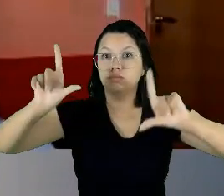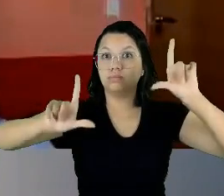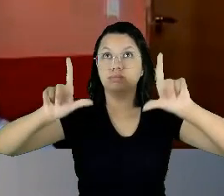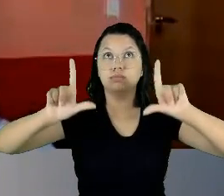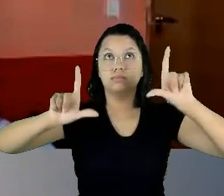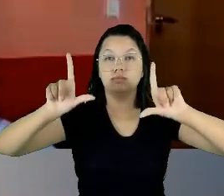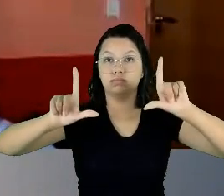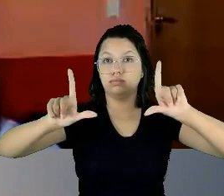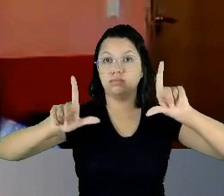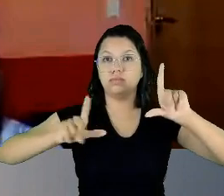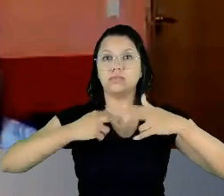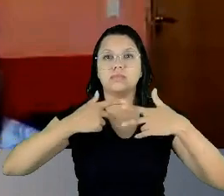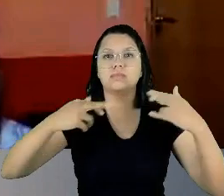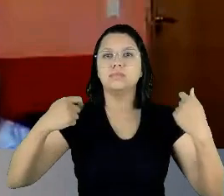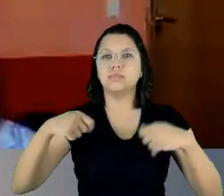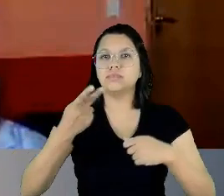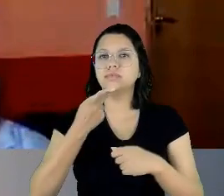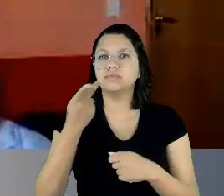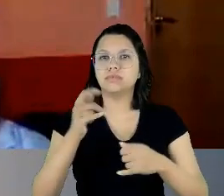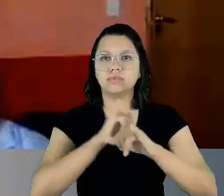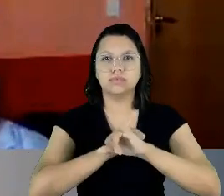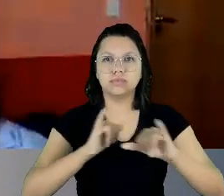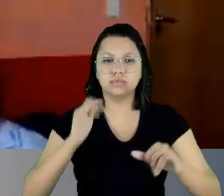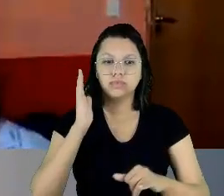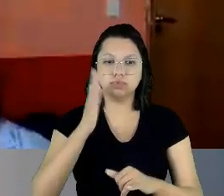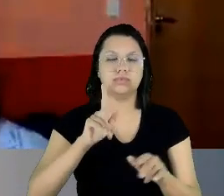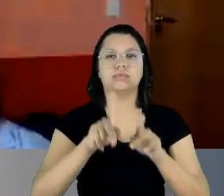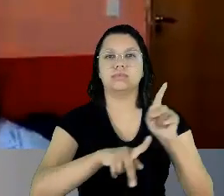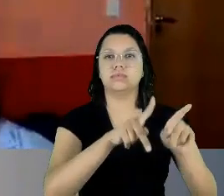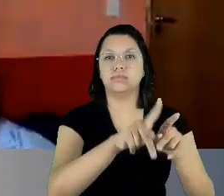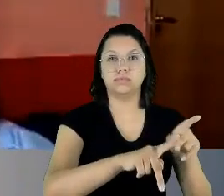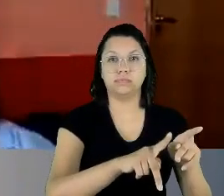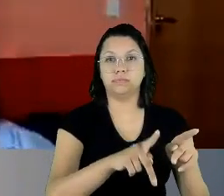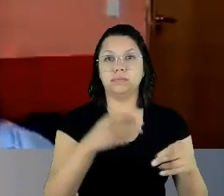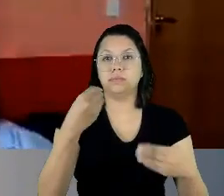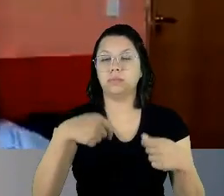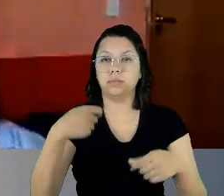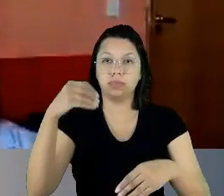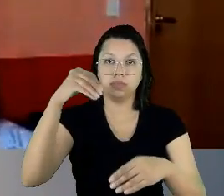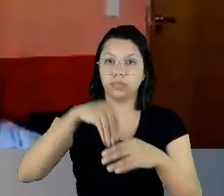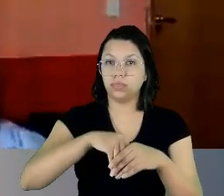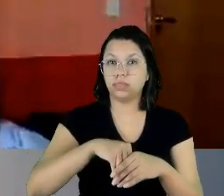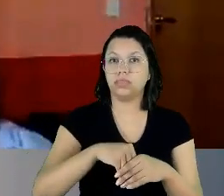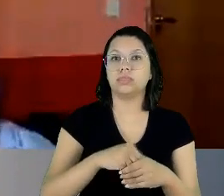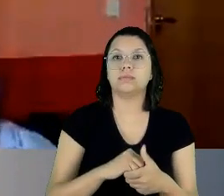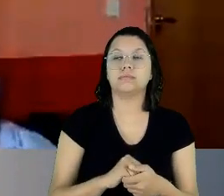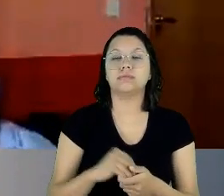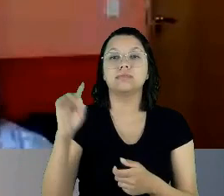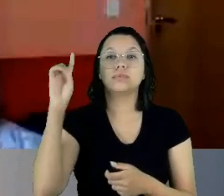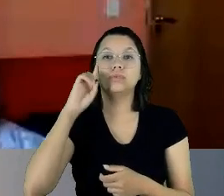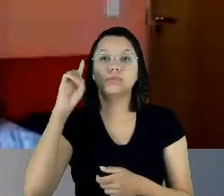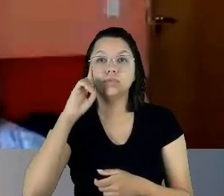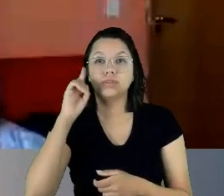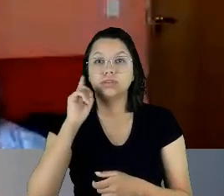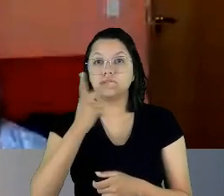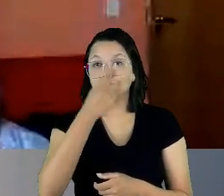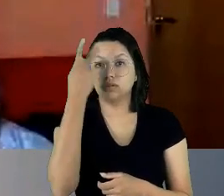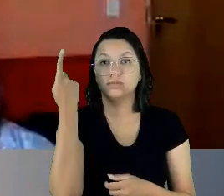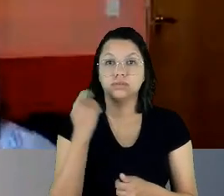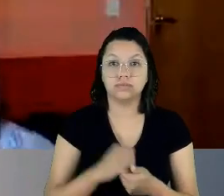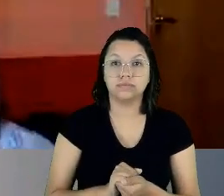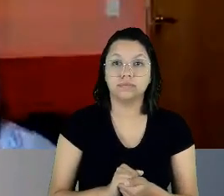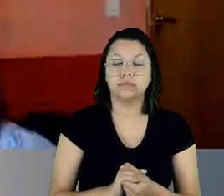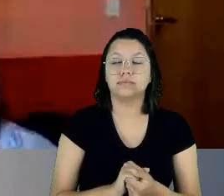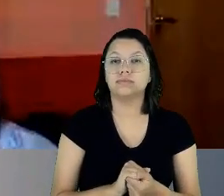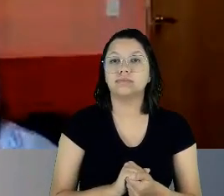propagandas mesmo sobre coisas que precisam ser ditas para a população, que precisam entrar ali no dia a dia das